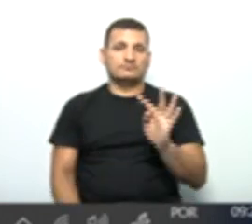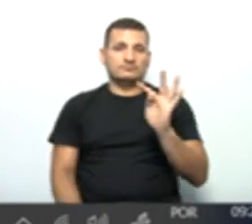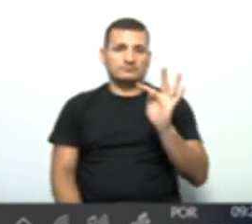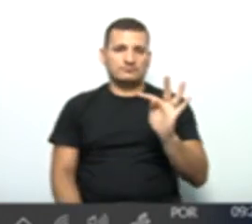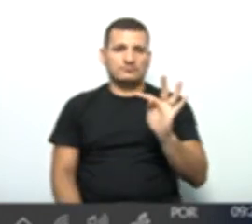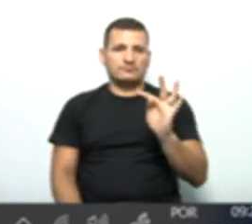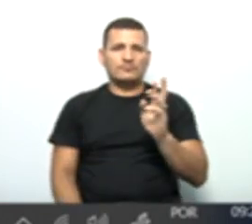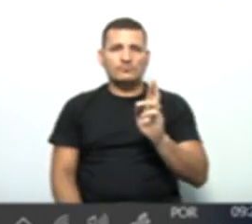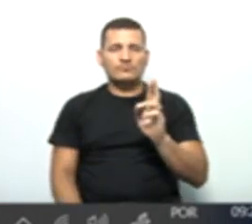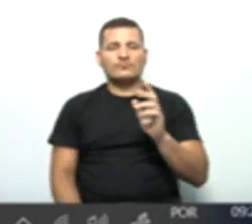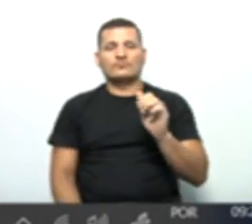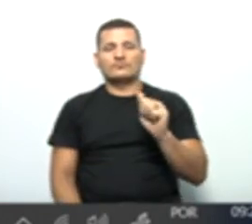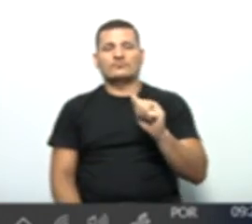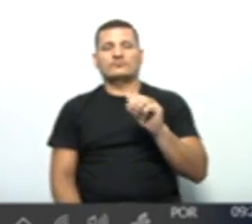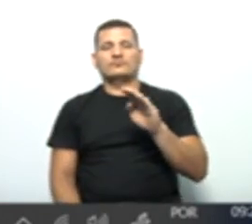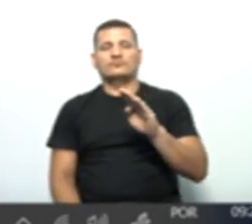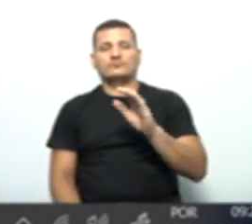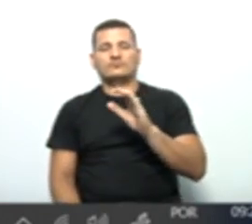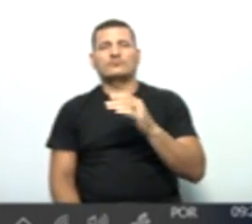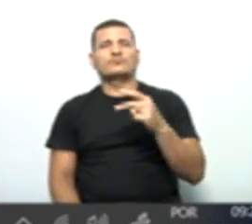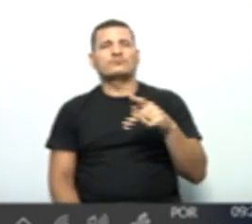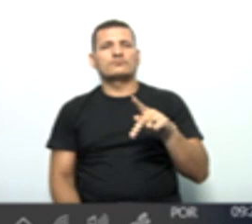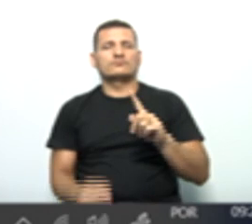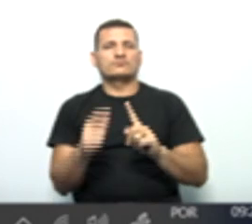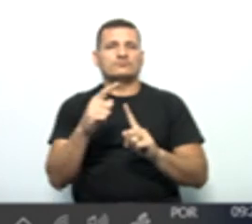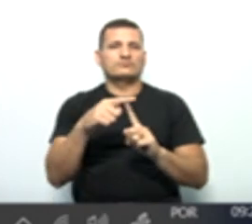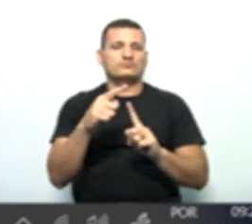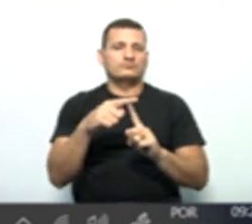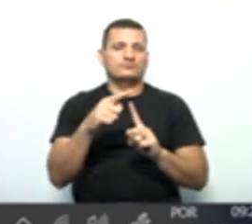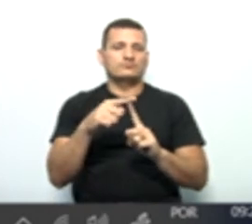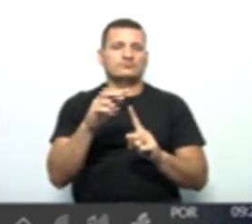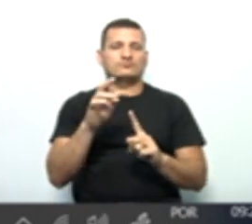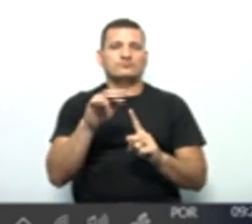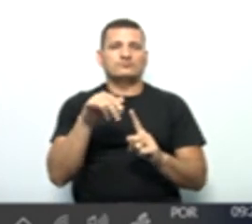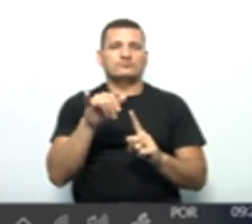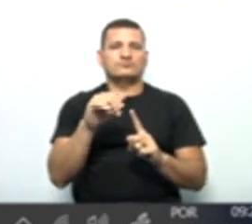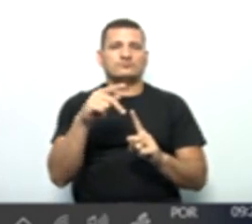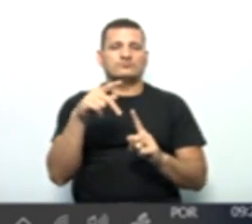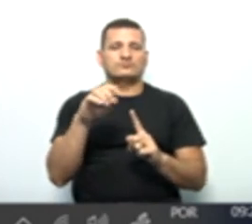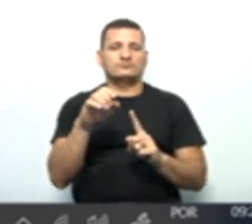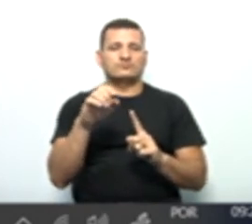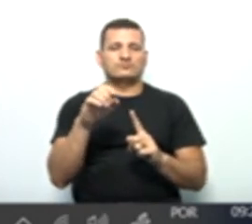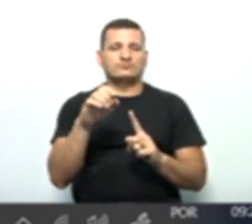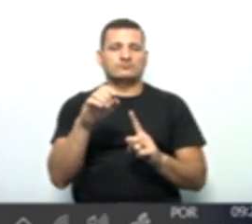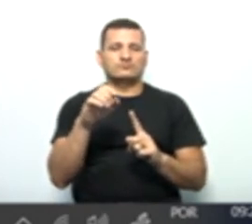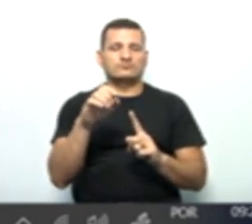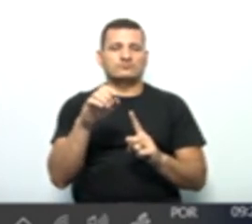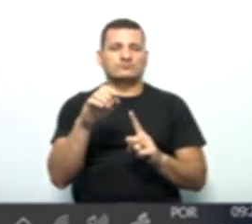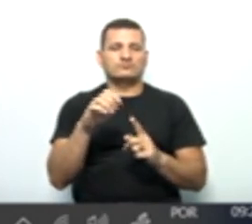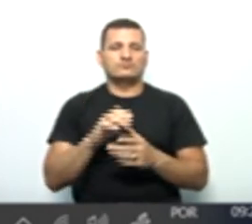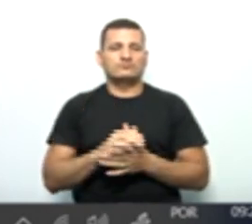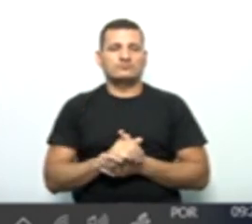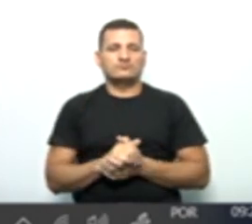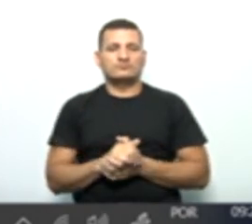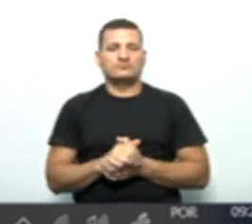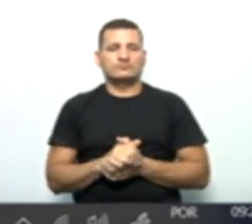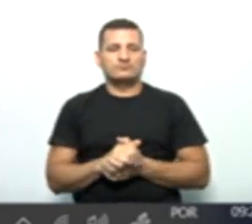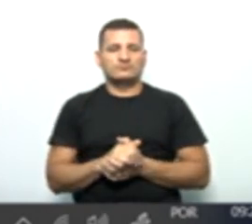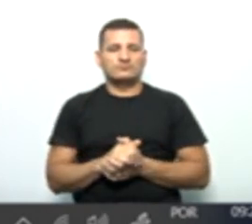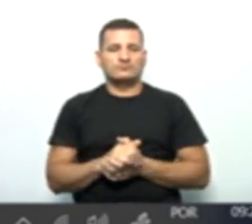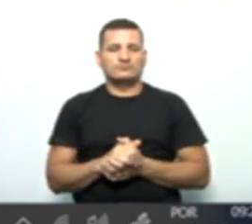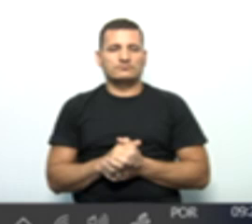mostra que tem nem tupla. Eu puxo o tipo dele, type, type, e aqui o